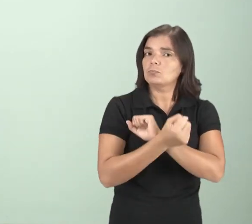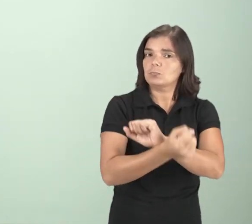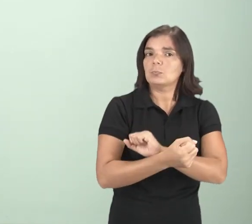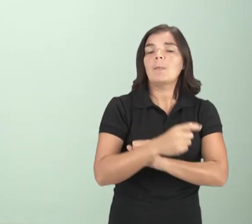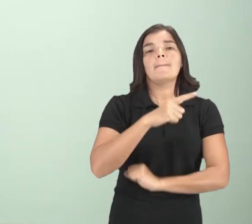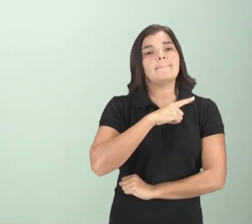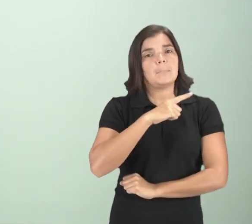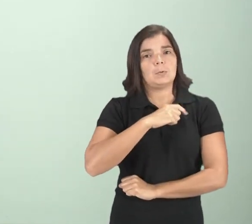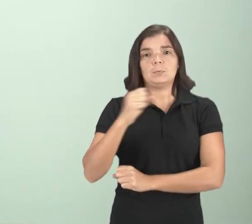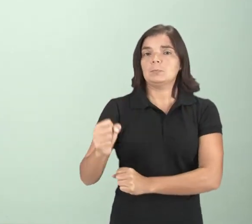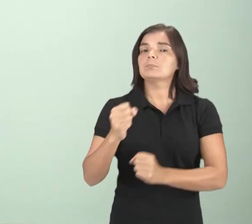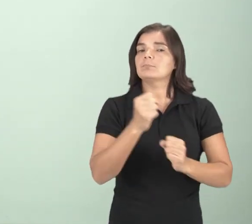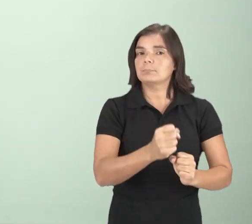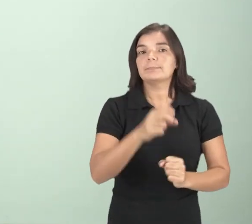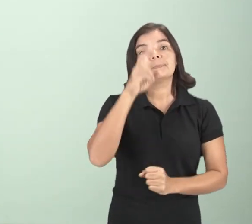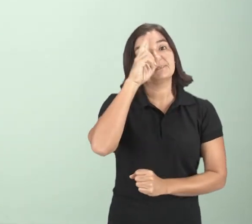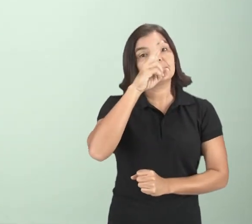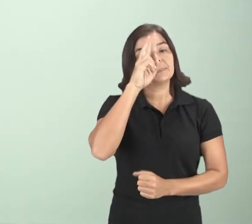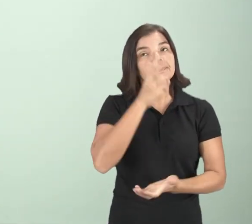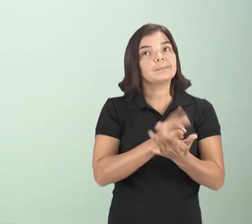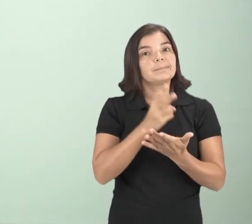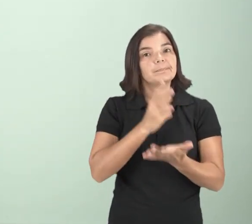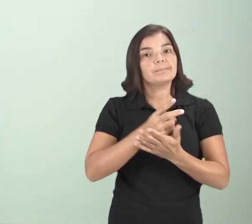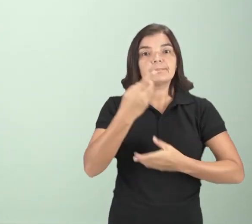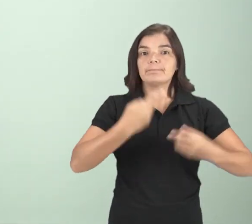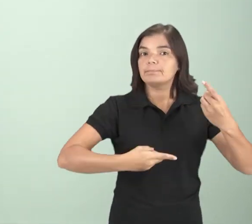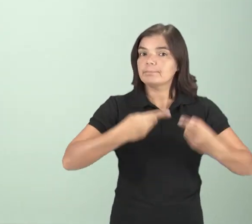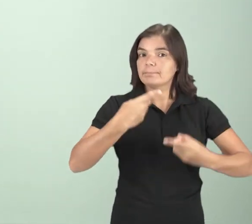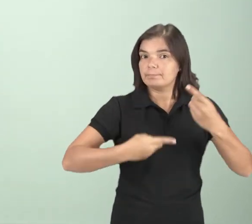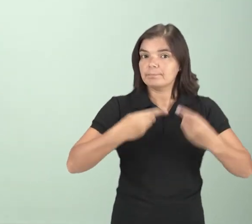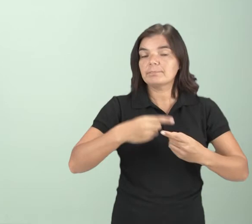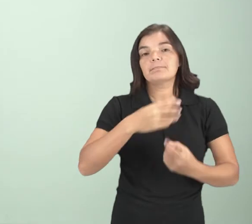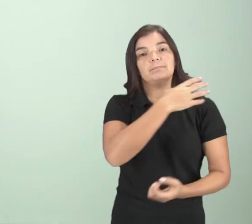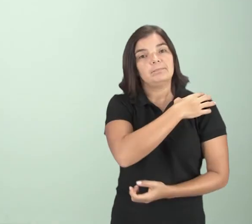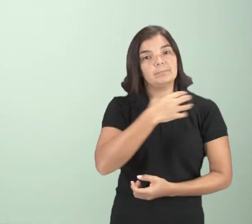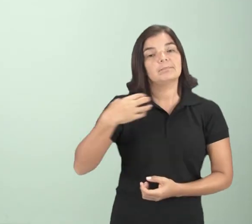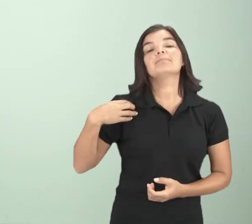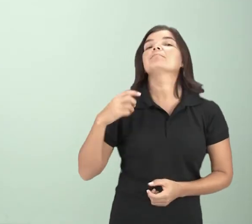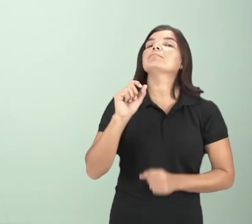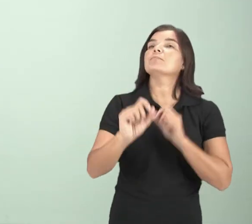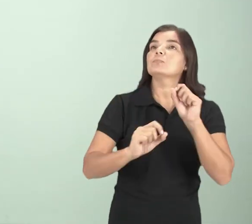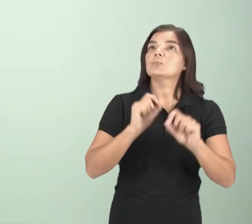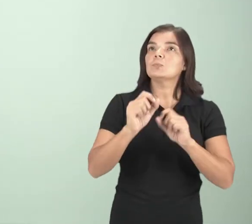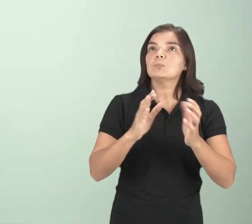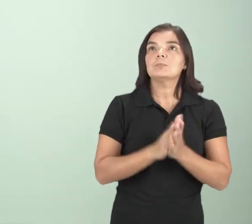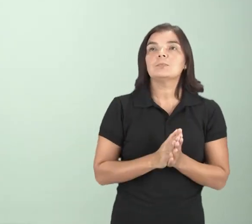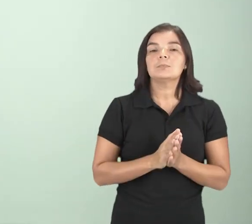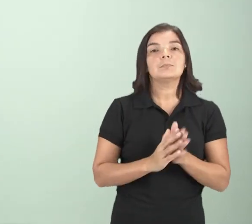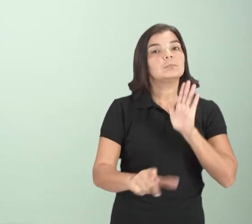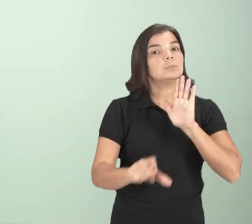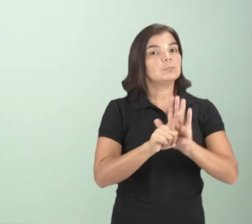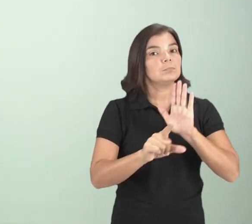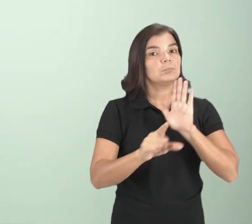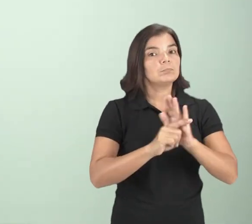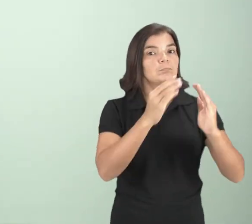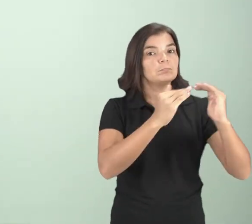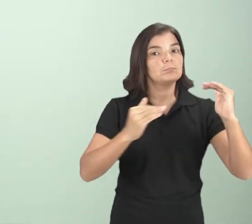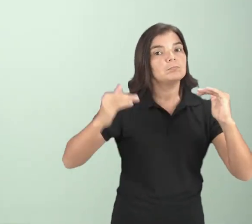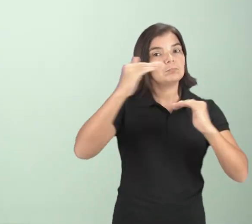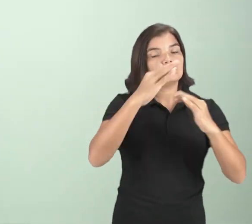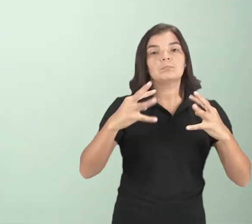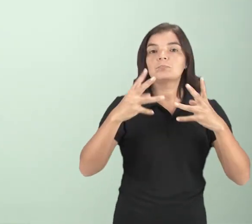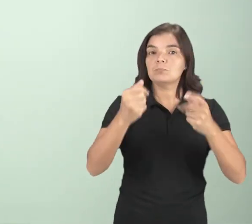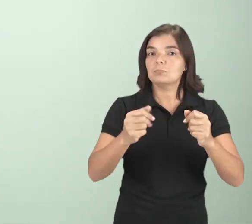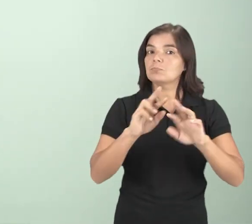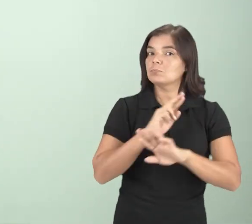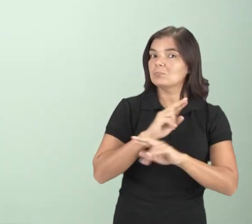poder exercer o poder. Lembrando sempre que a política para Aristóteles tem o seguinte: a lei tem que estar acima de todos,